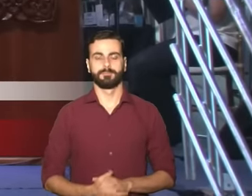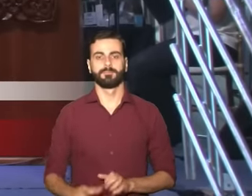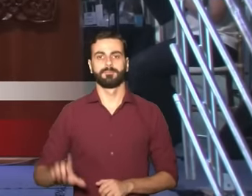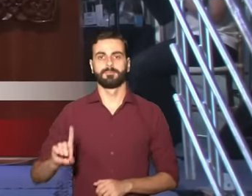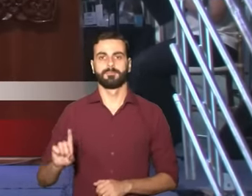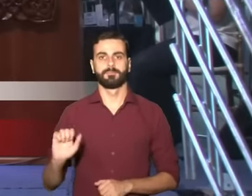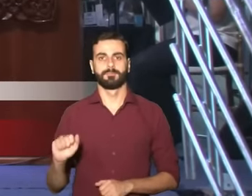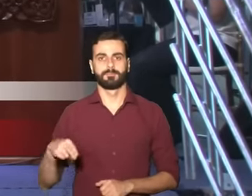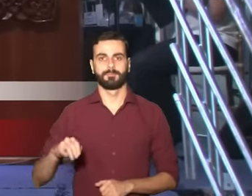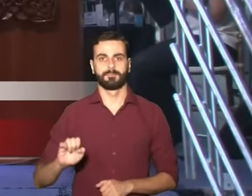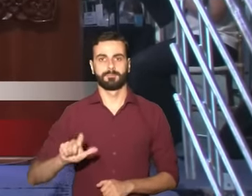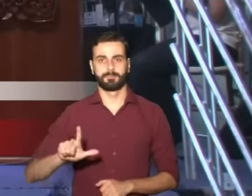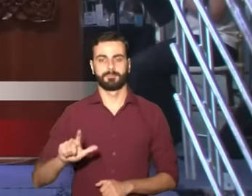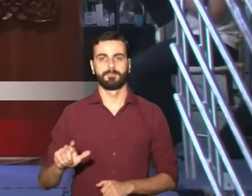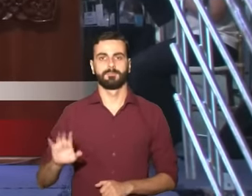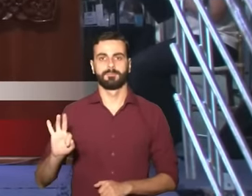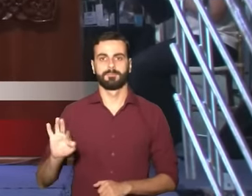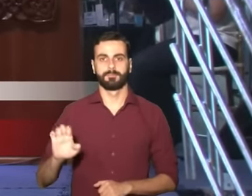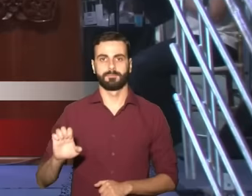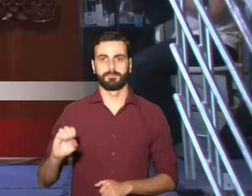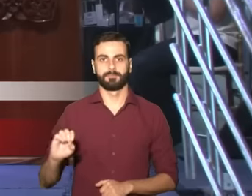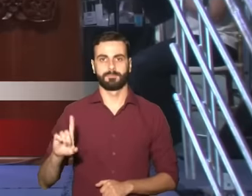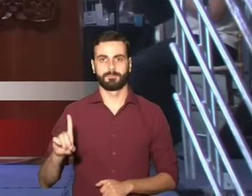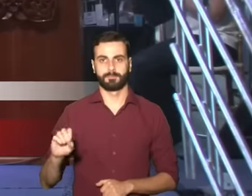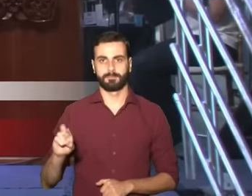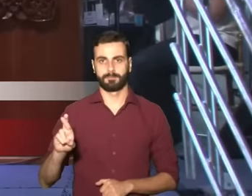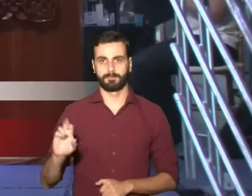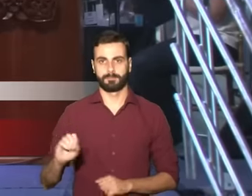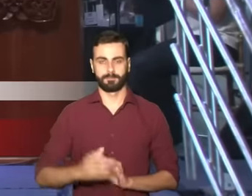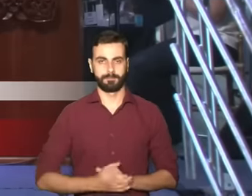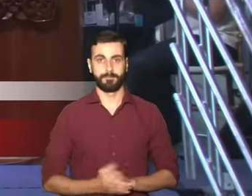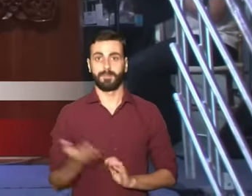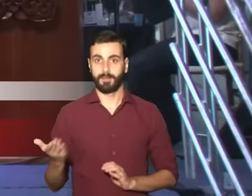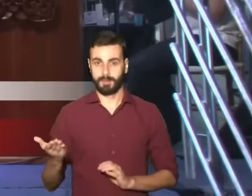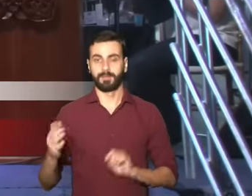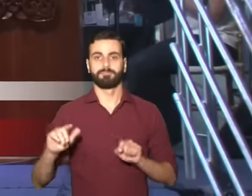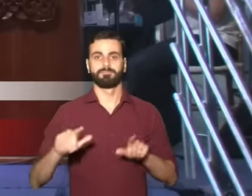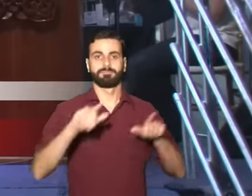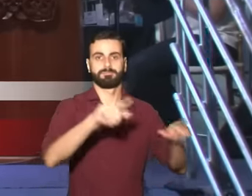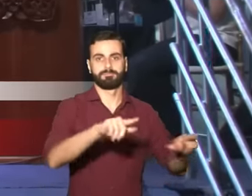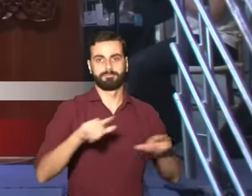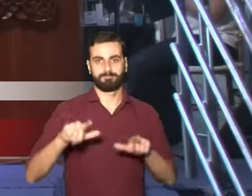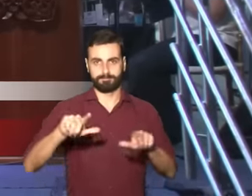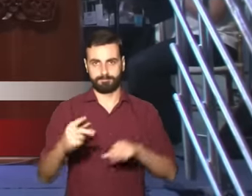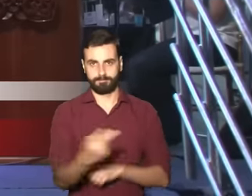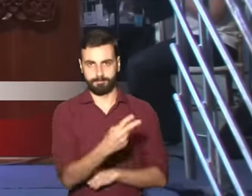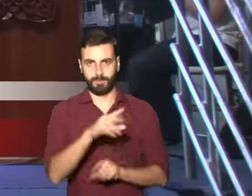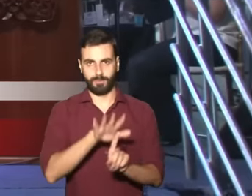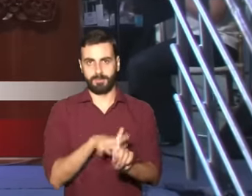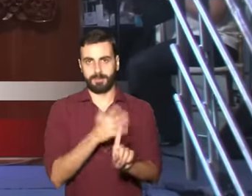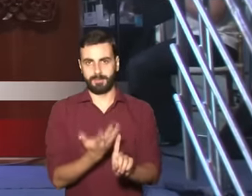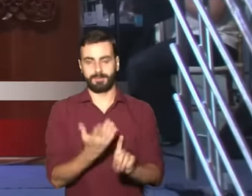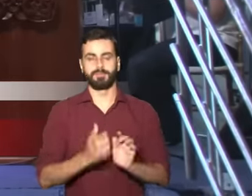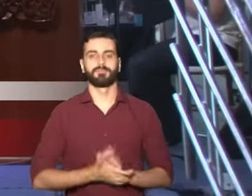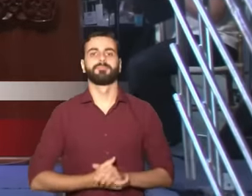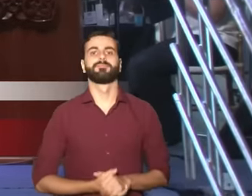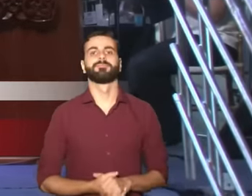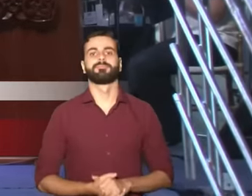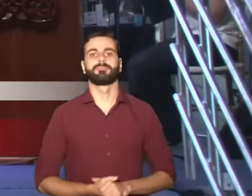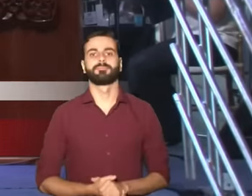Daniel de Oliveira Teodoro, que entregará as placas aos